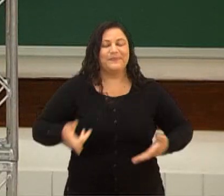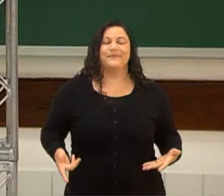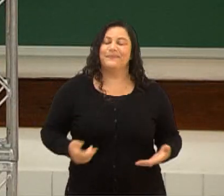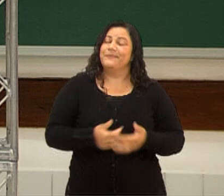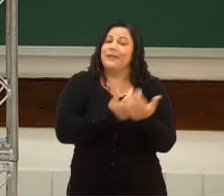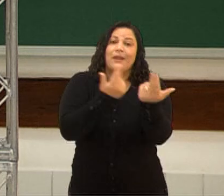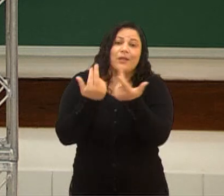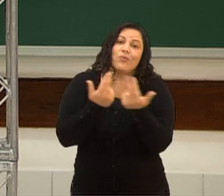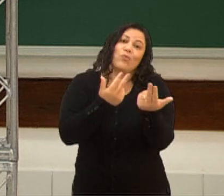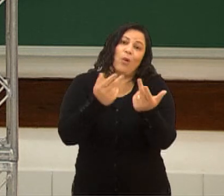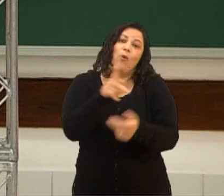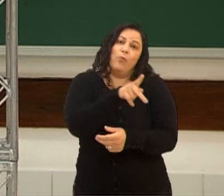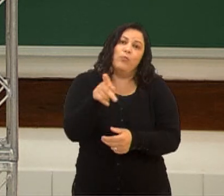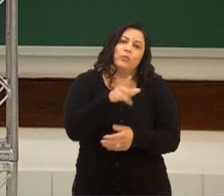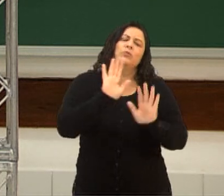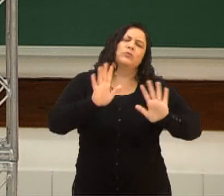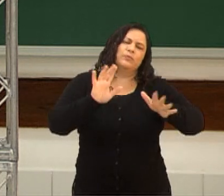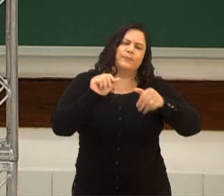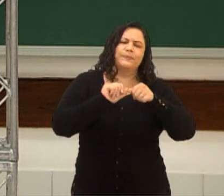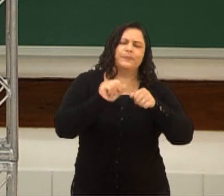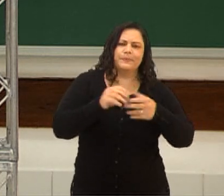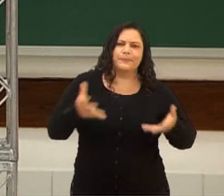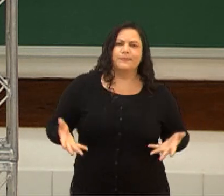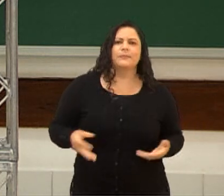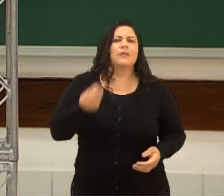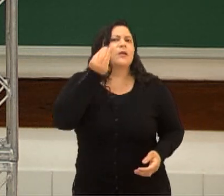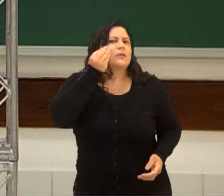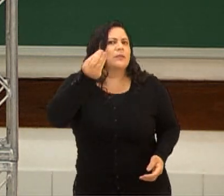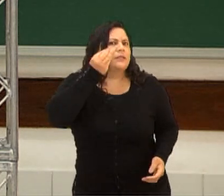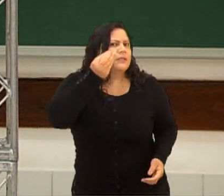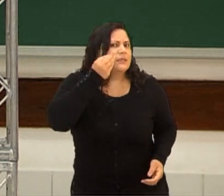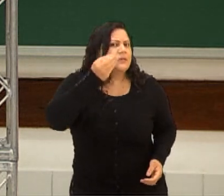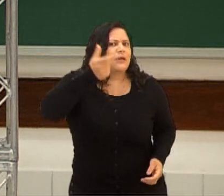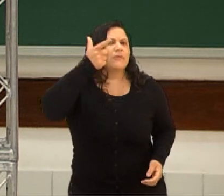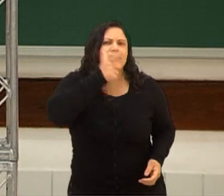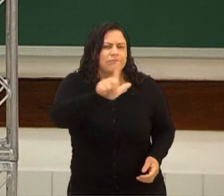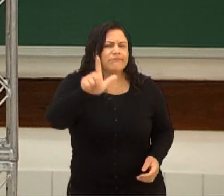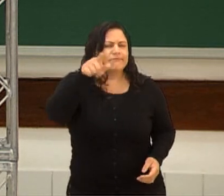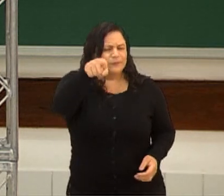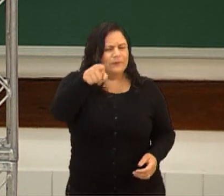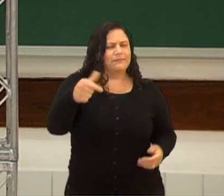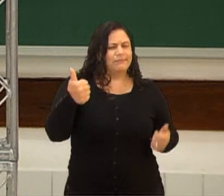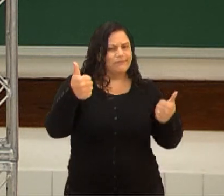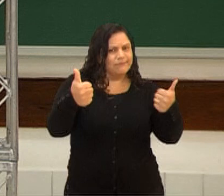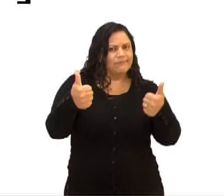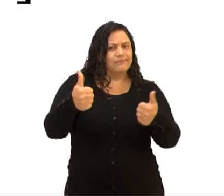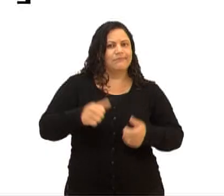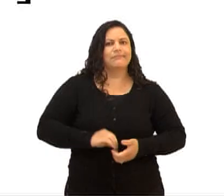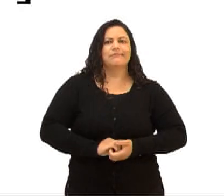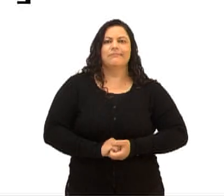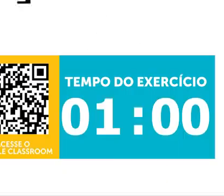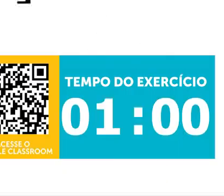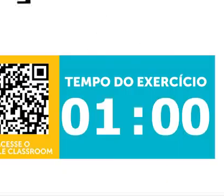coisa que eu fiz. Só que agora você vai tentar, eu tenho certeza que vai conseguir. Bom exercício, pessoal.